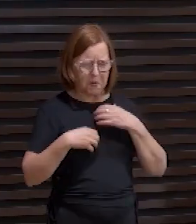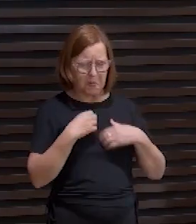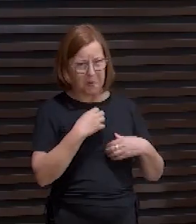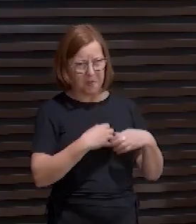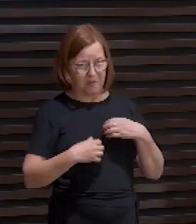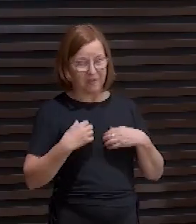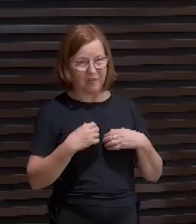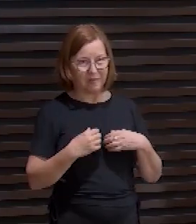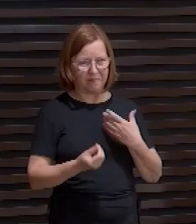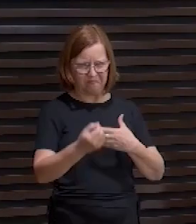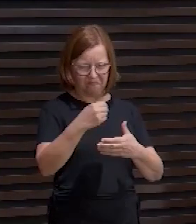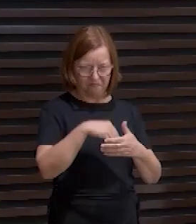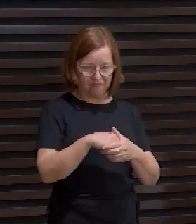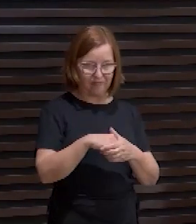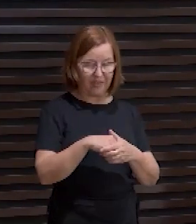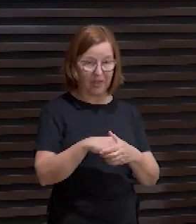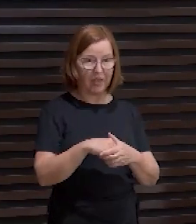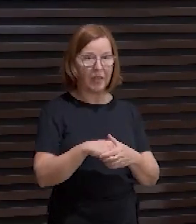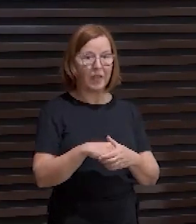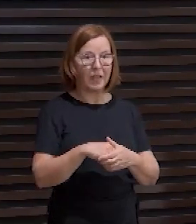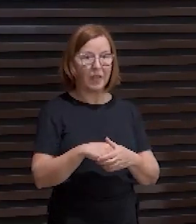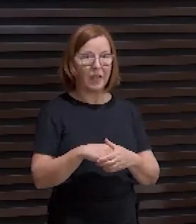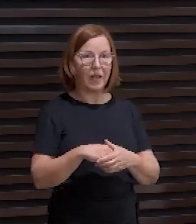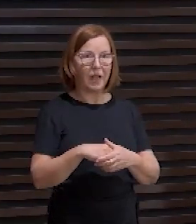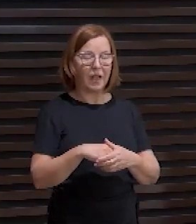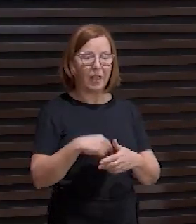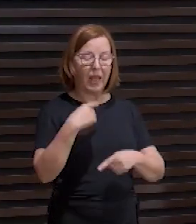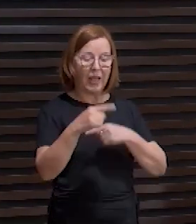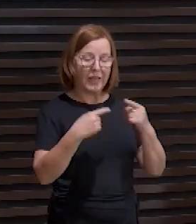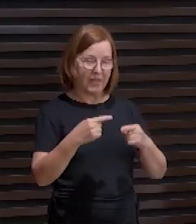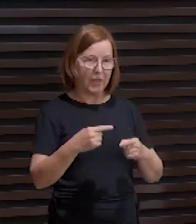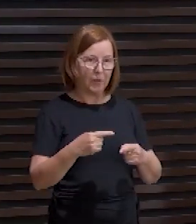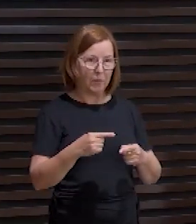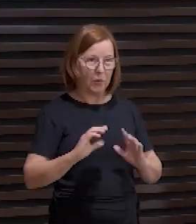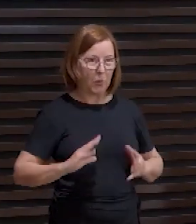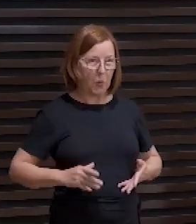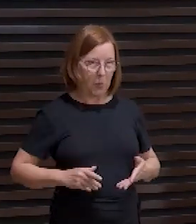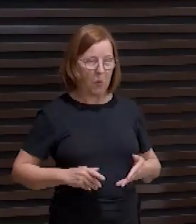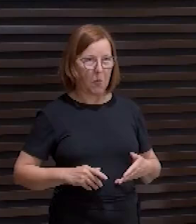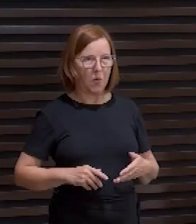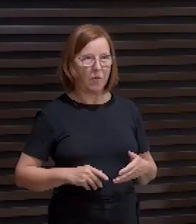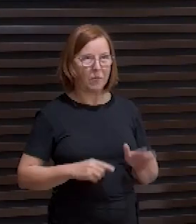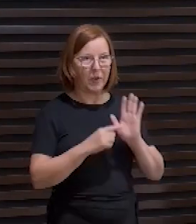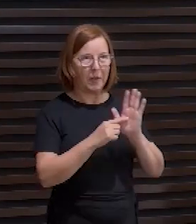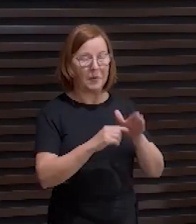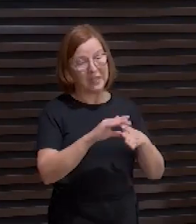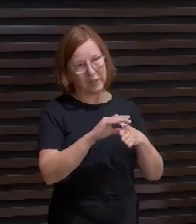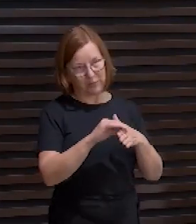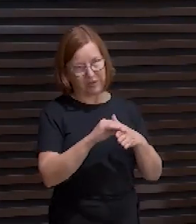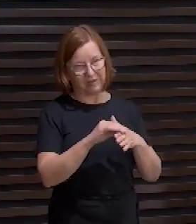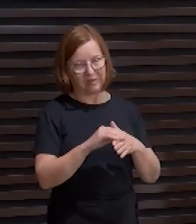diversas. O corpo vai sentindo essa amargura, esse ódio. Assim como um parasita depende